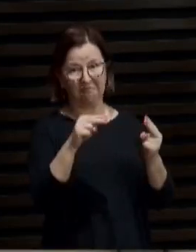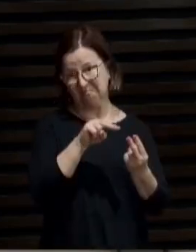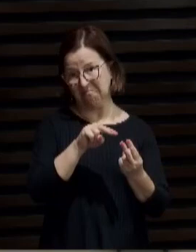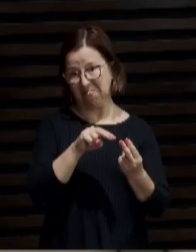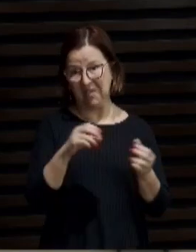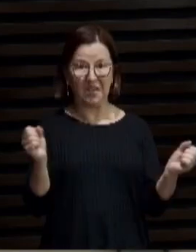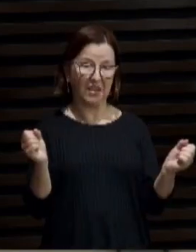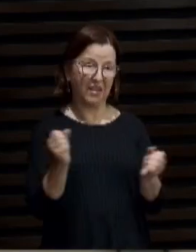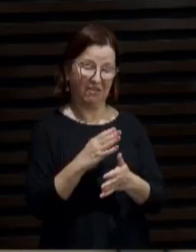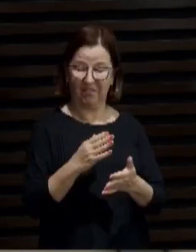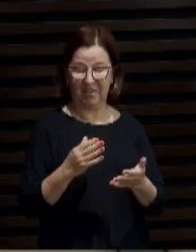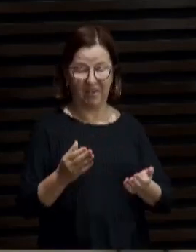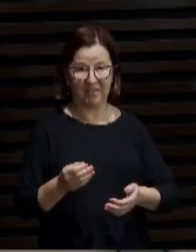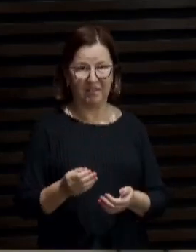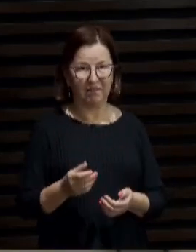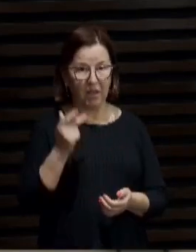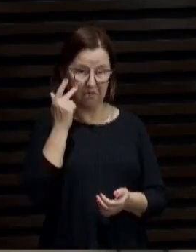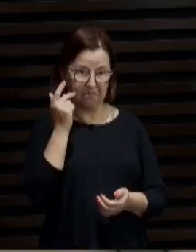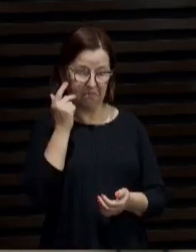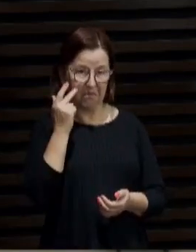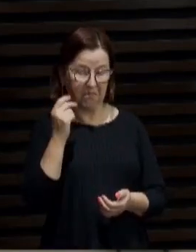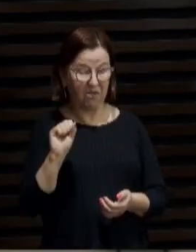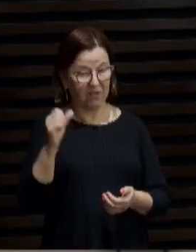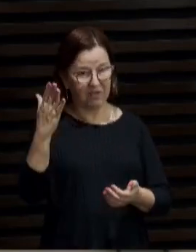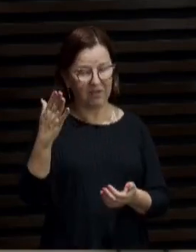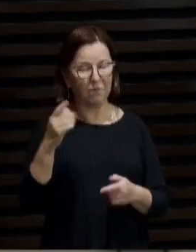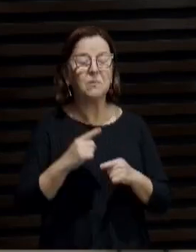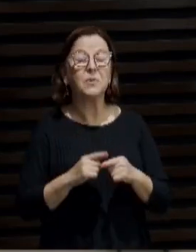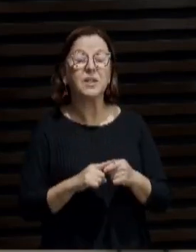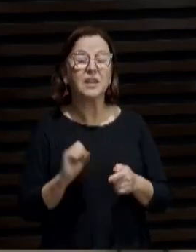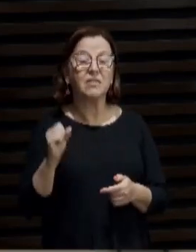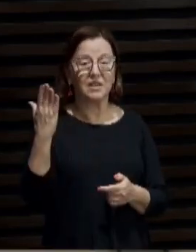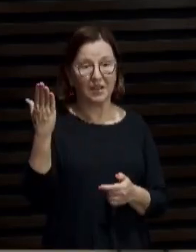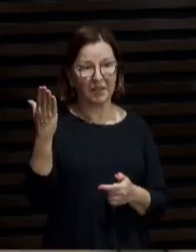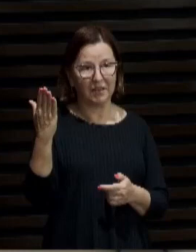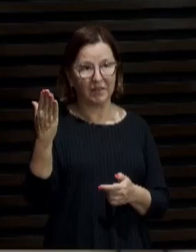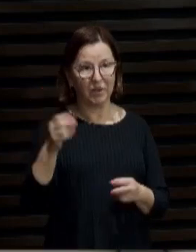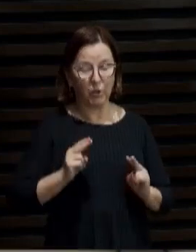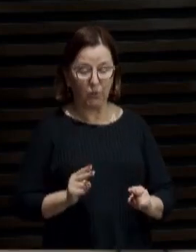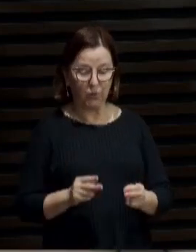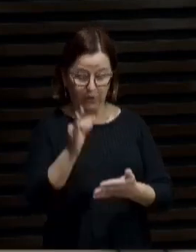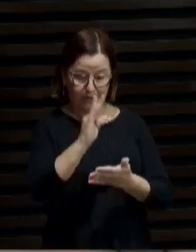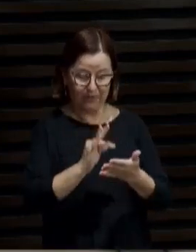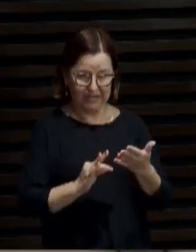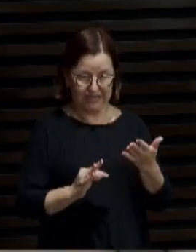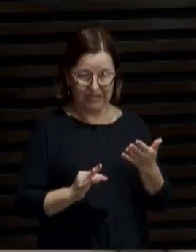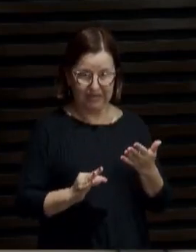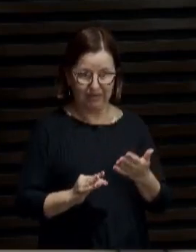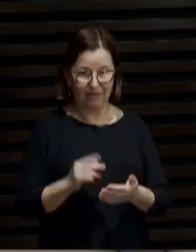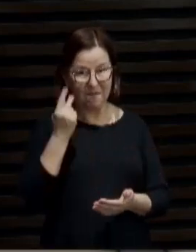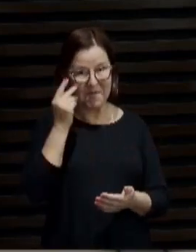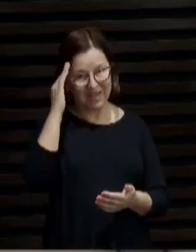É muito, muito comum. E por que isso acontece? Vamos continuar o texto que nós vamos